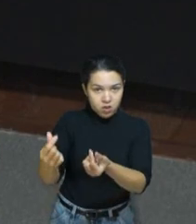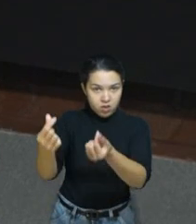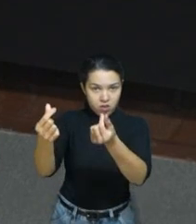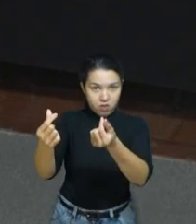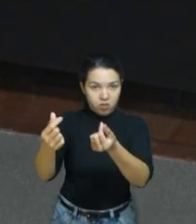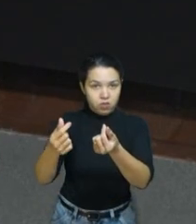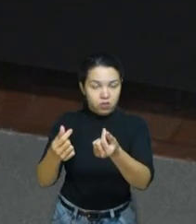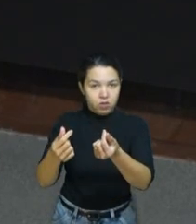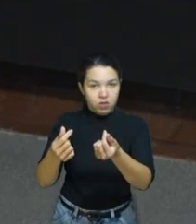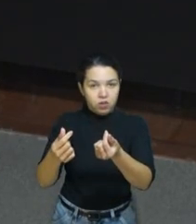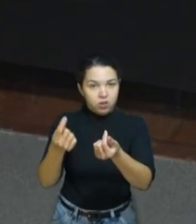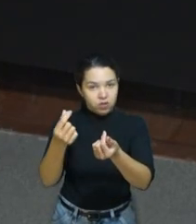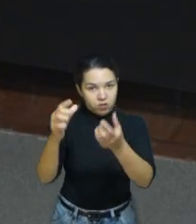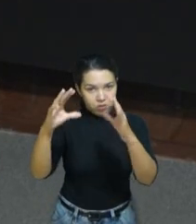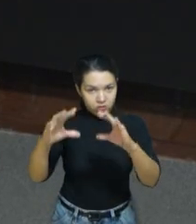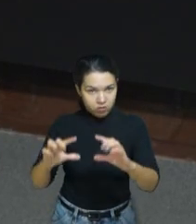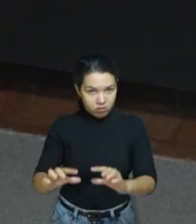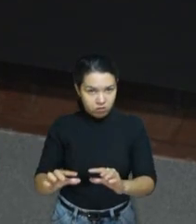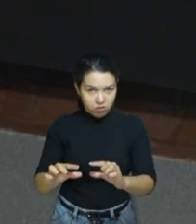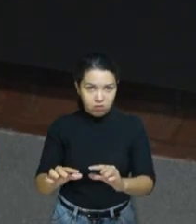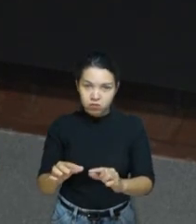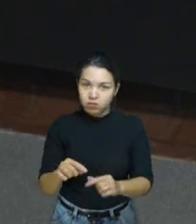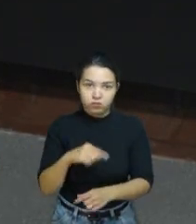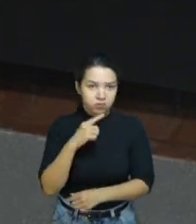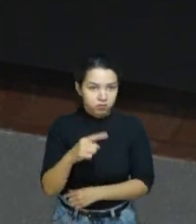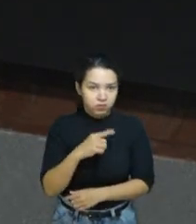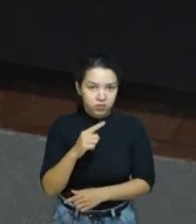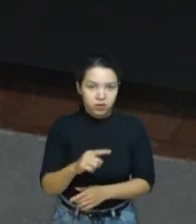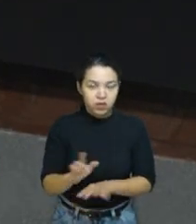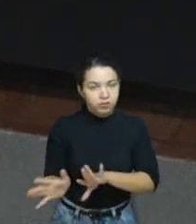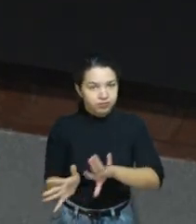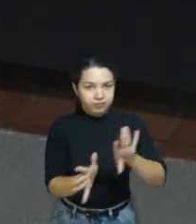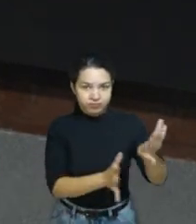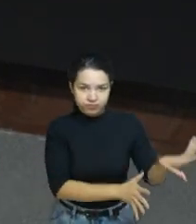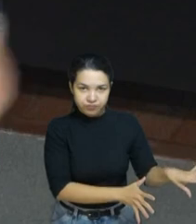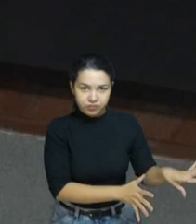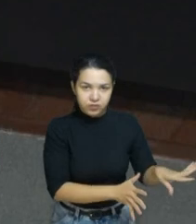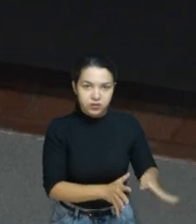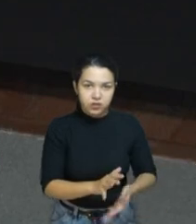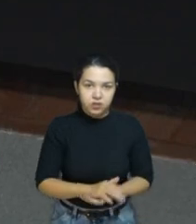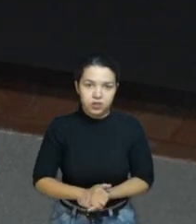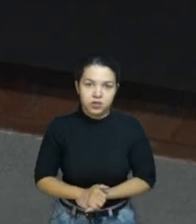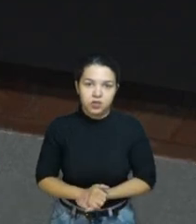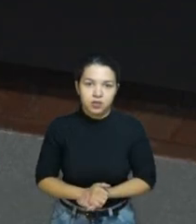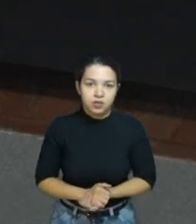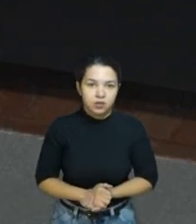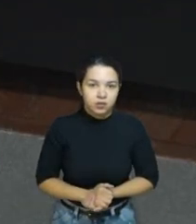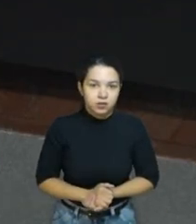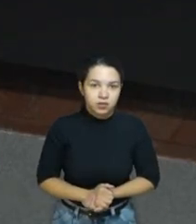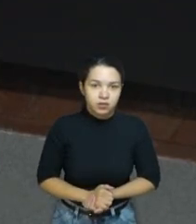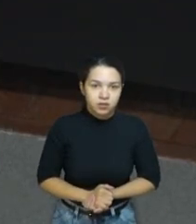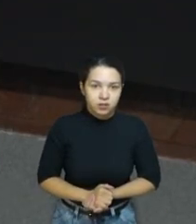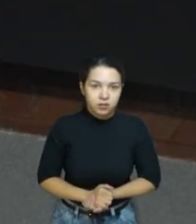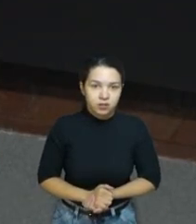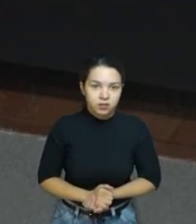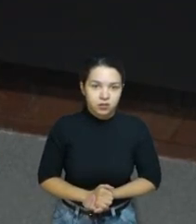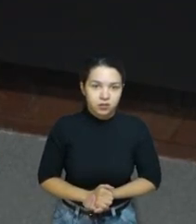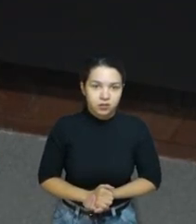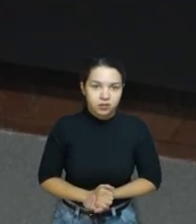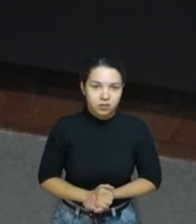Não desce, já foi comprovado que não desce. Né? Então, bom, mas enfim, né? A gente pode falar aqui por 500 horas sobre